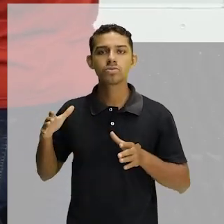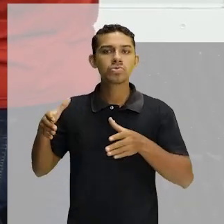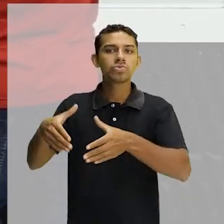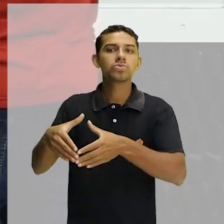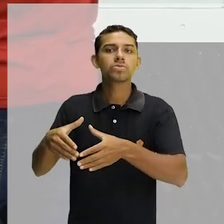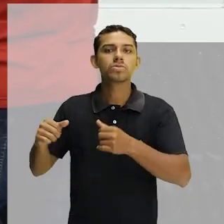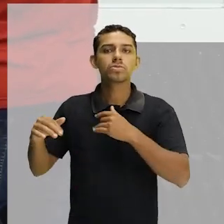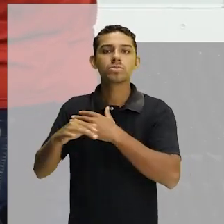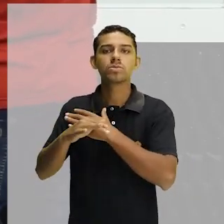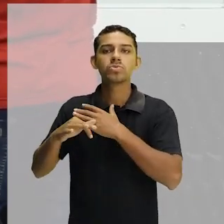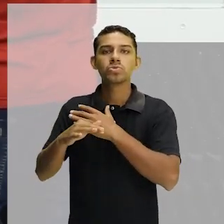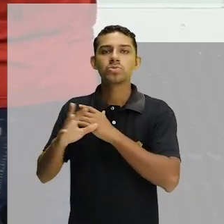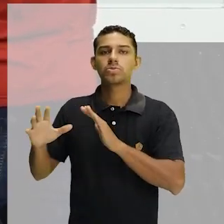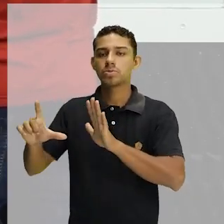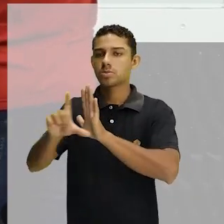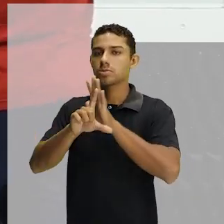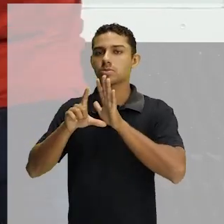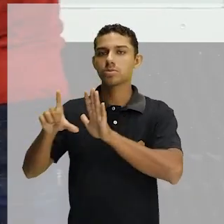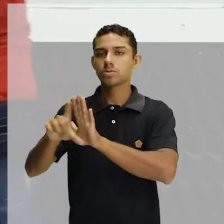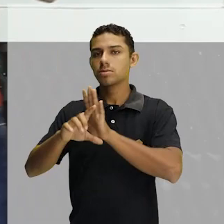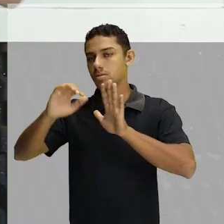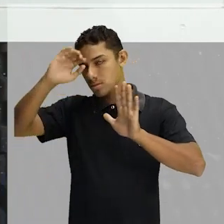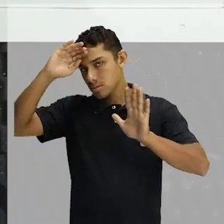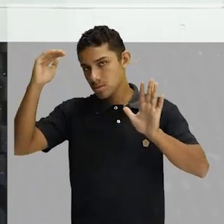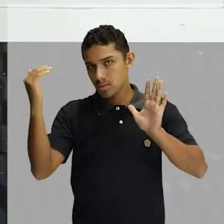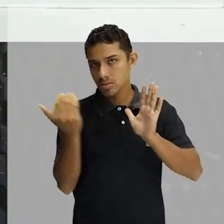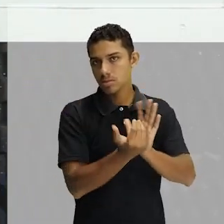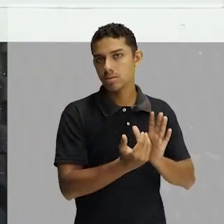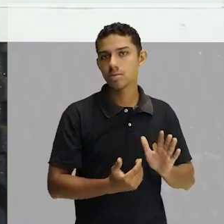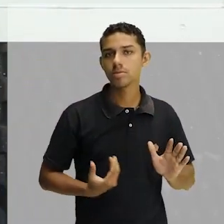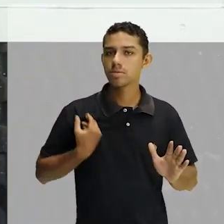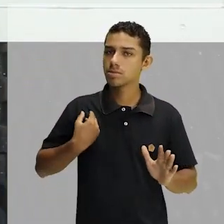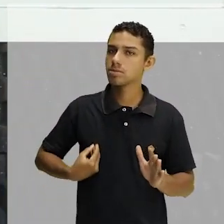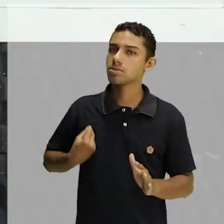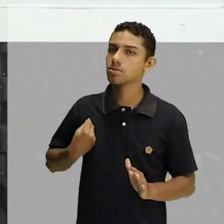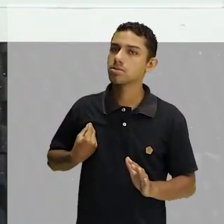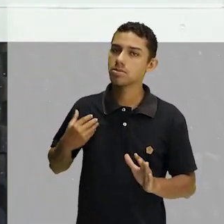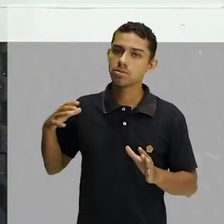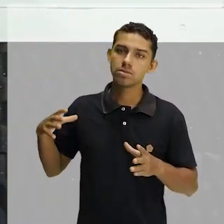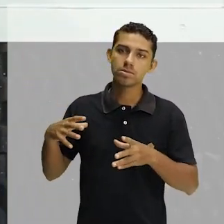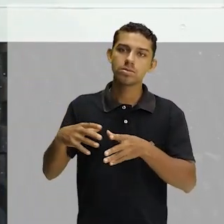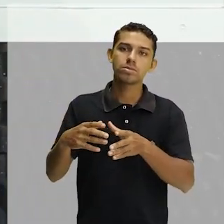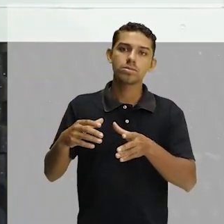coletiva regulada pelo Estado, certo? Esta